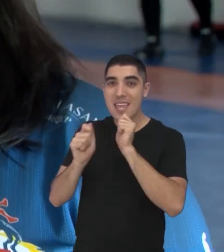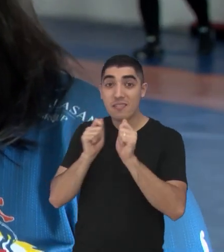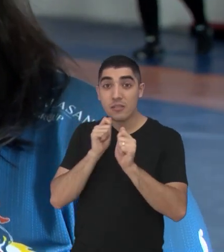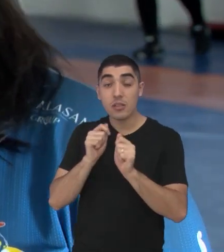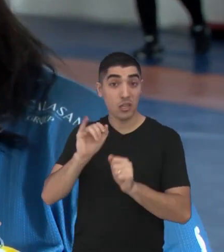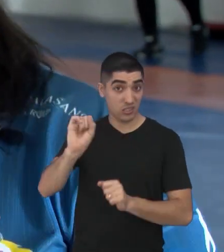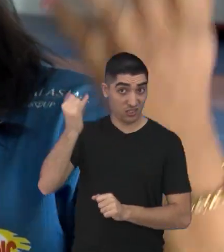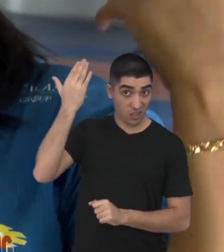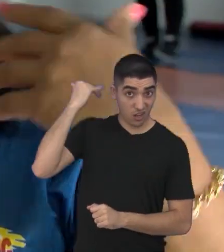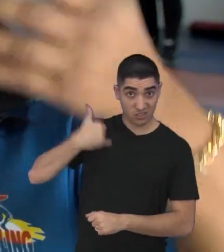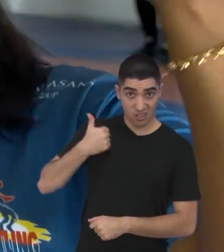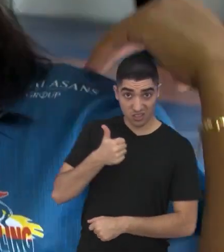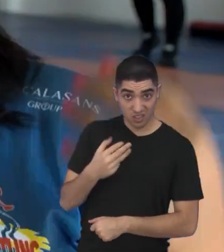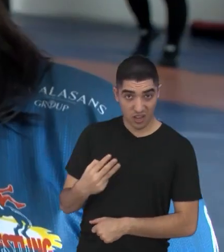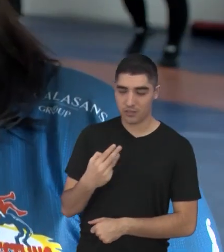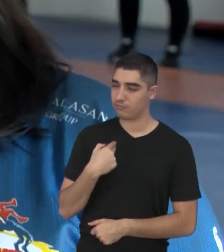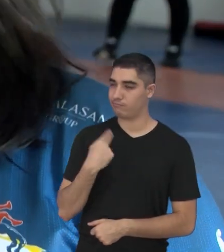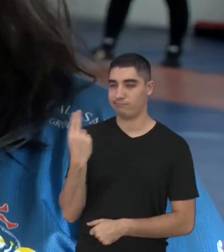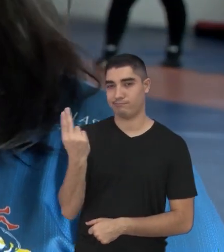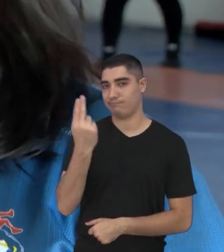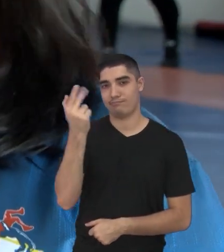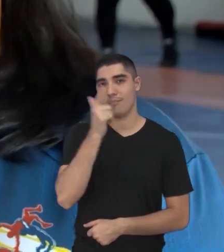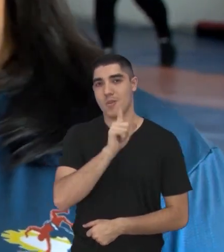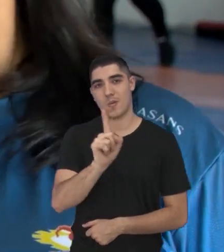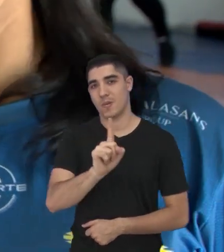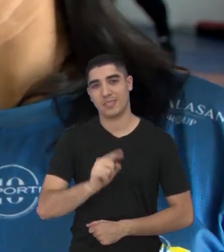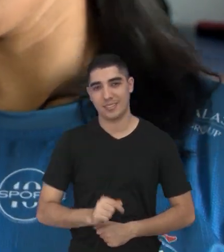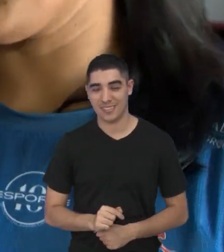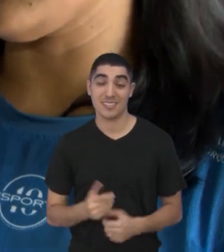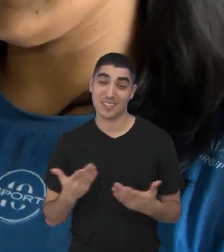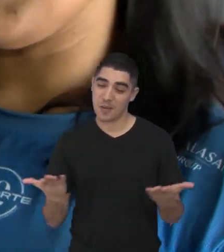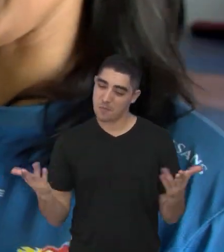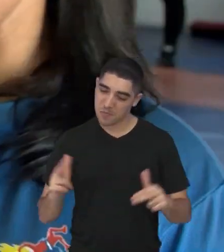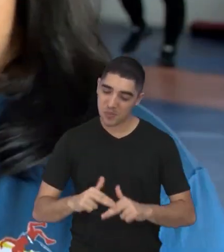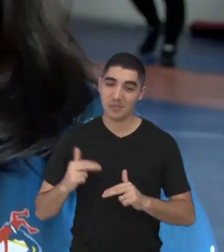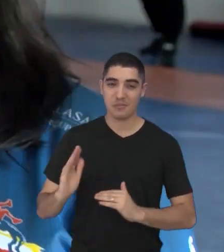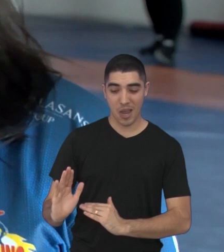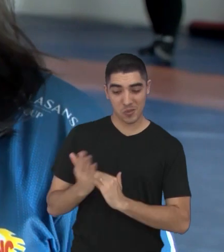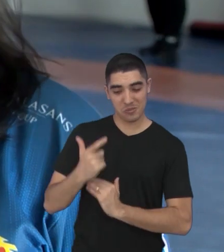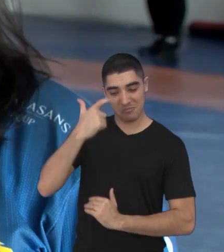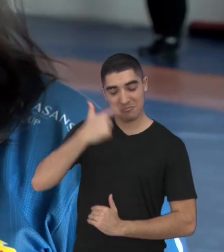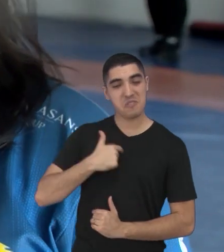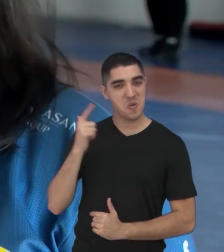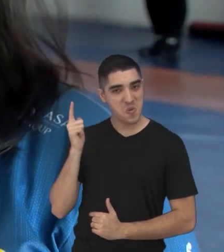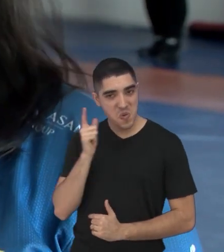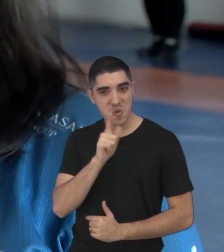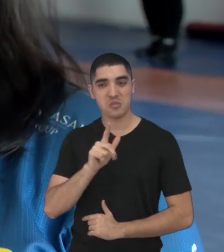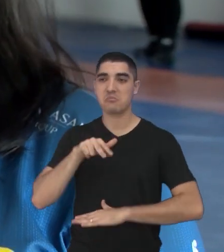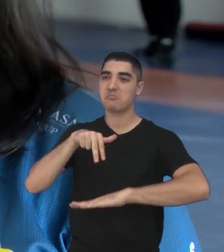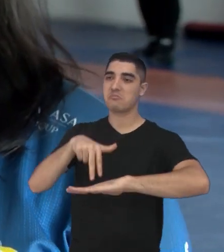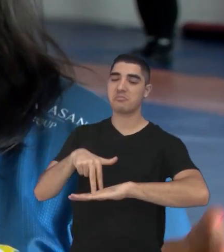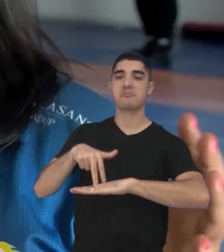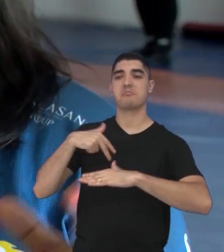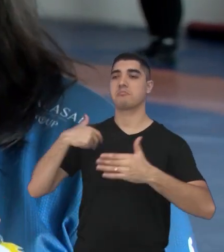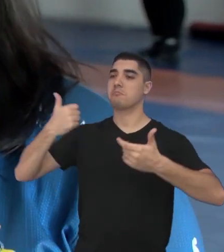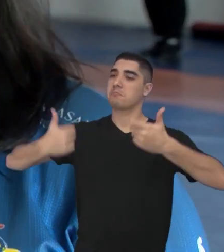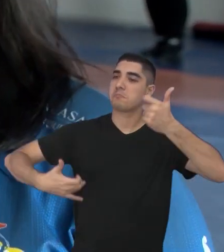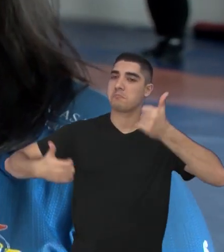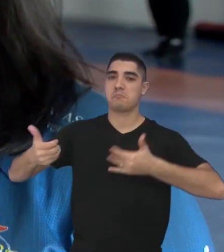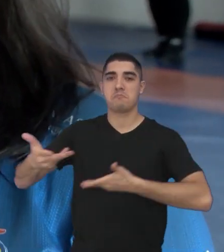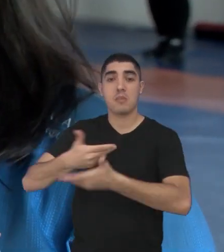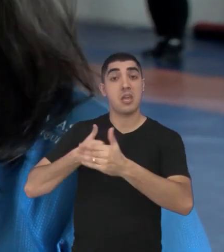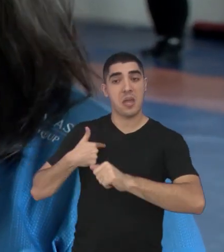que é uma entrevista, se fosse com 13 anos, com certeza eu não iria participar. Então hoje eu já consigo ter